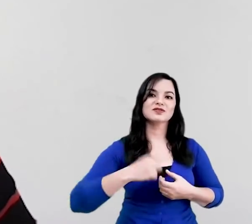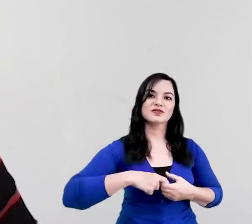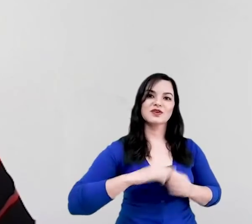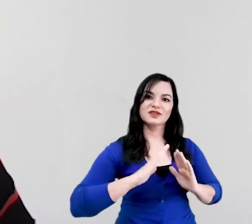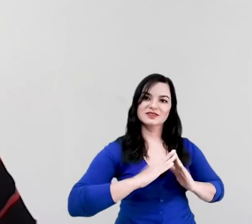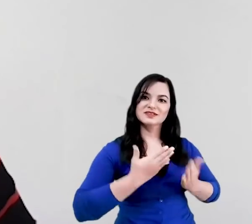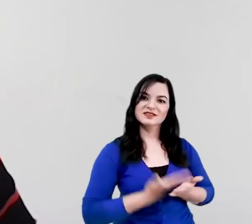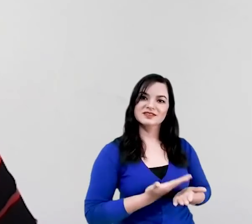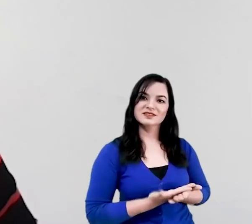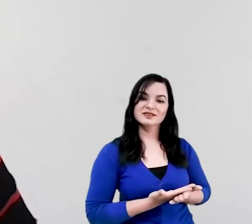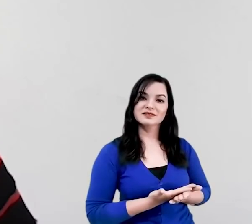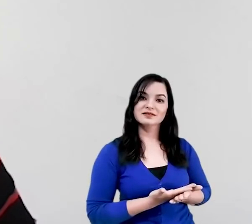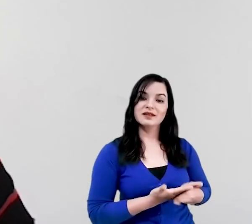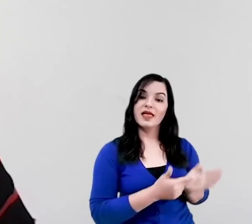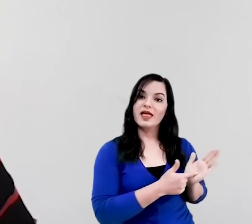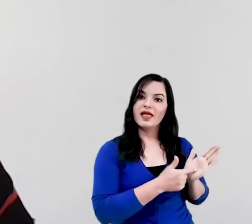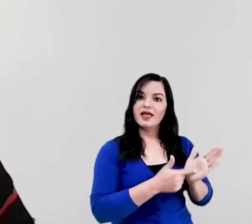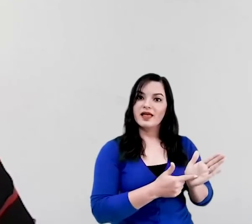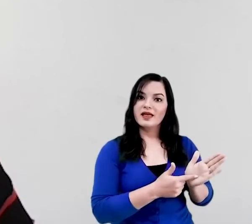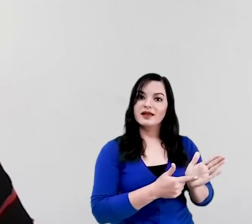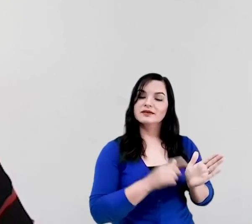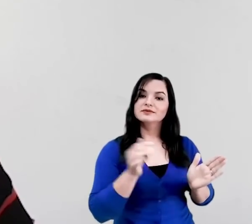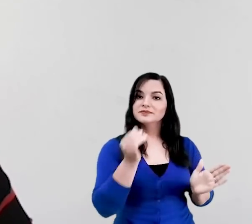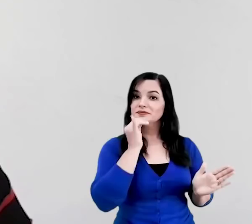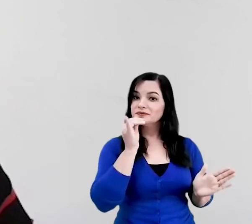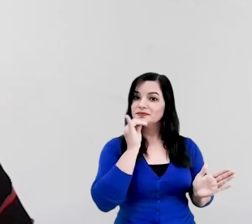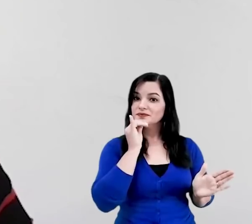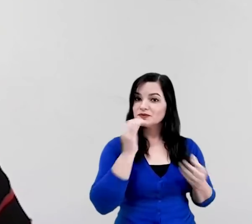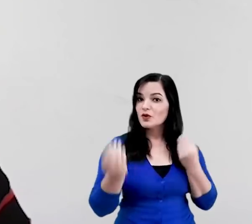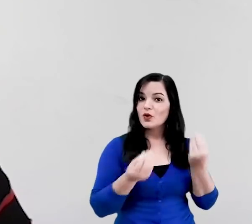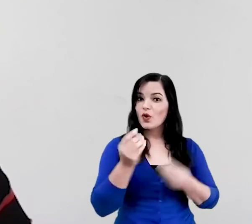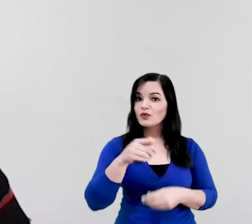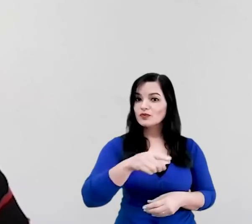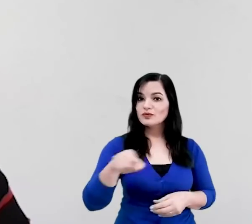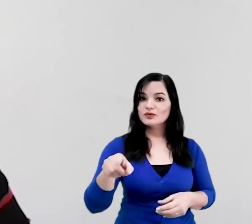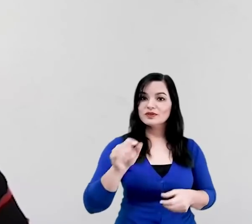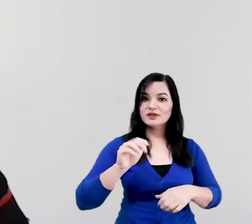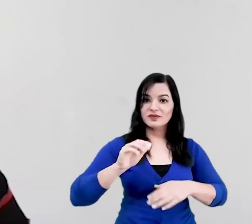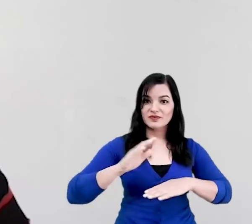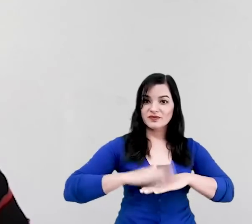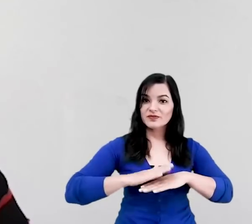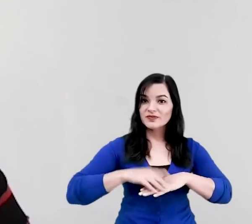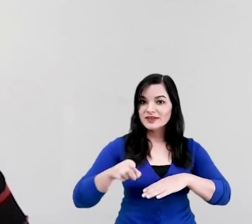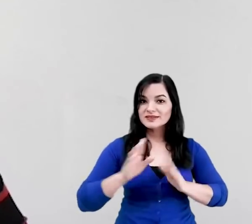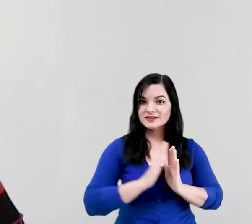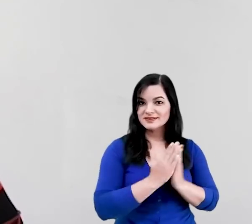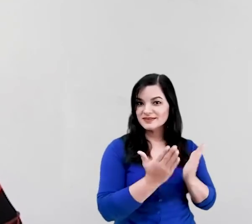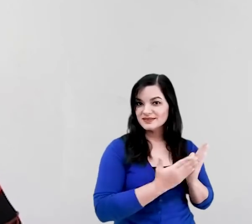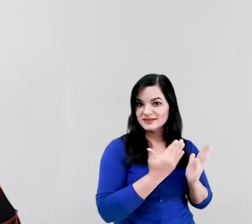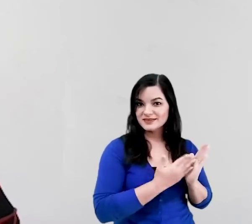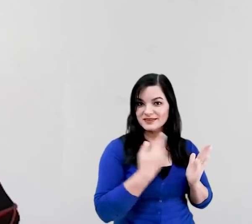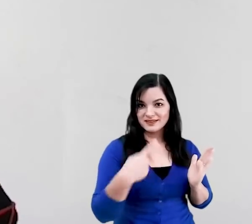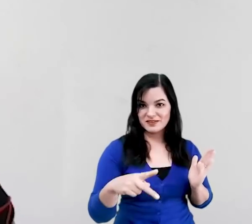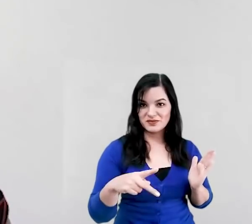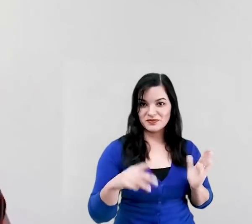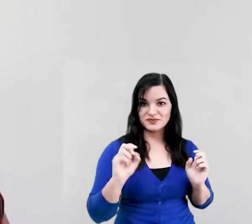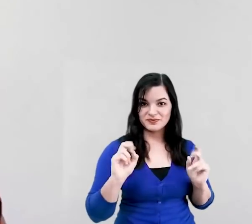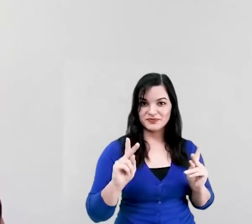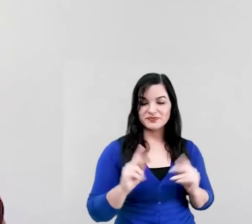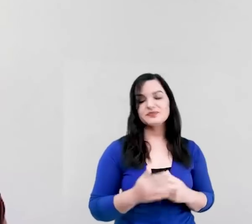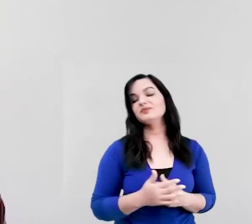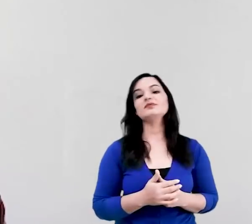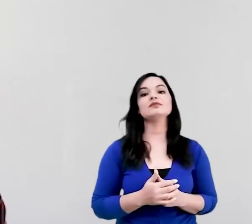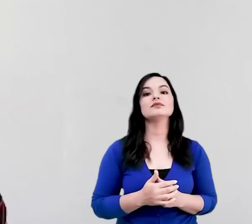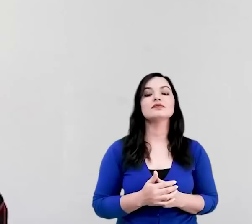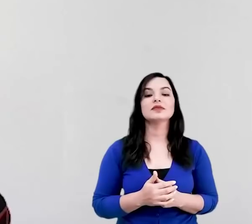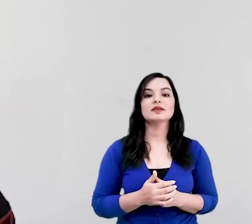Então, esse que eu estou mostrando é um exemplo de como você pode fazer aí no seu caderno. Bom, a nossa